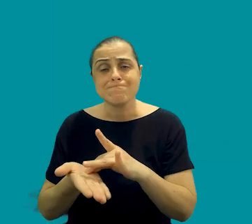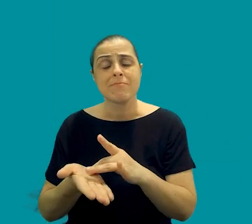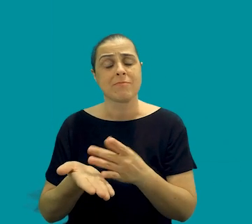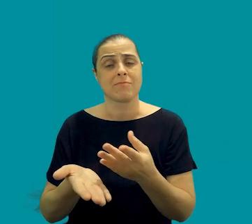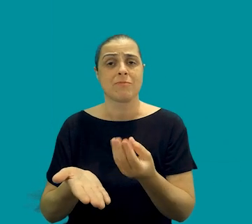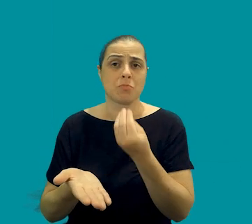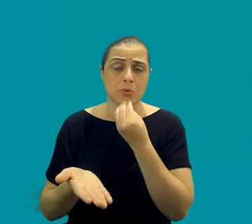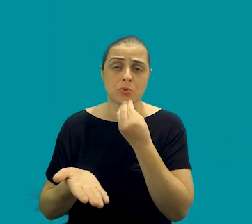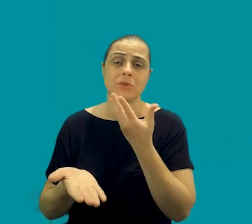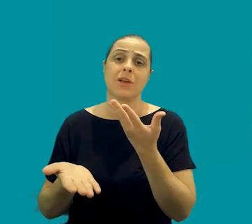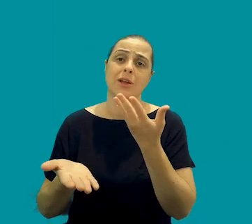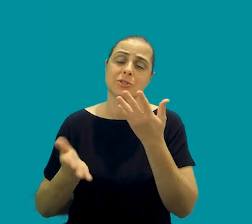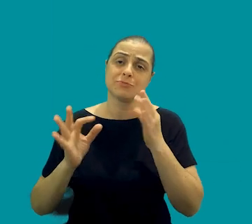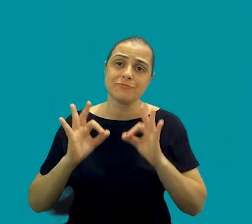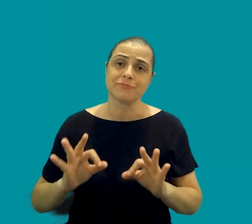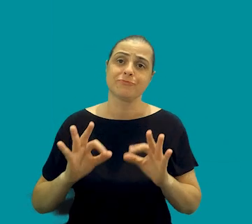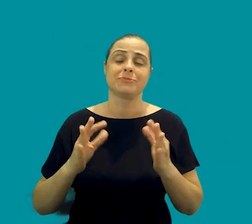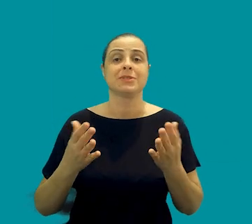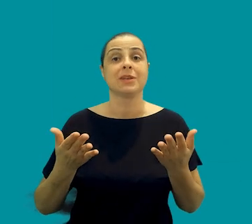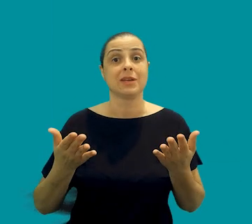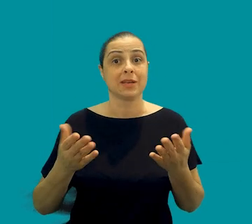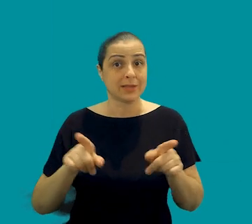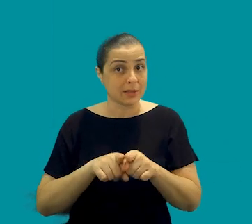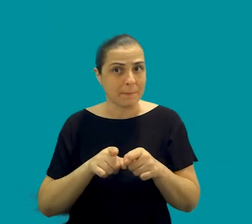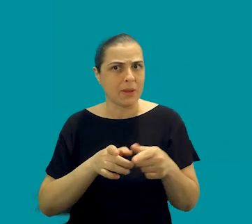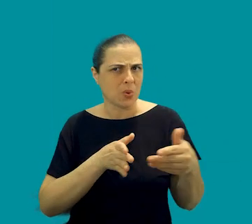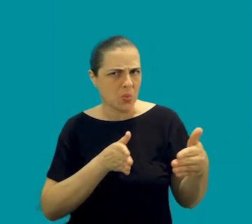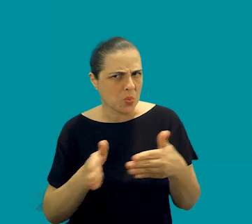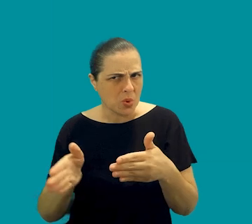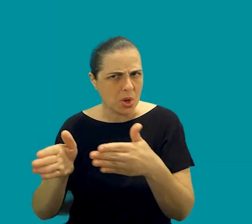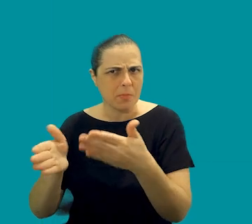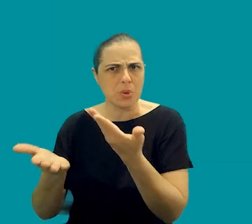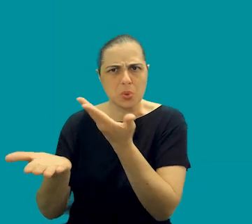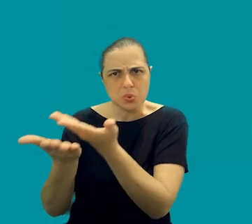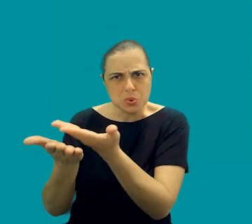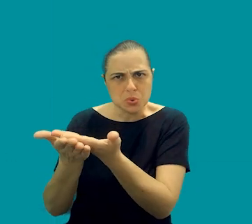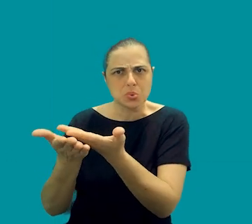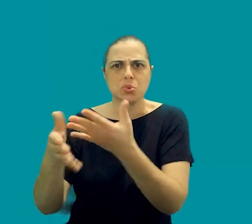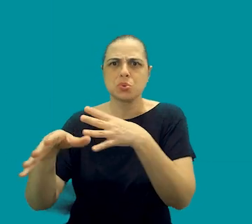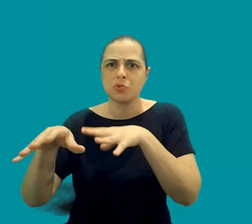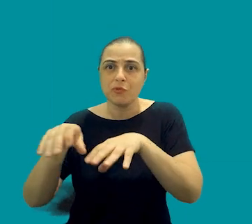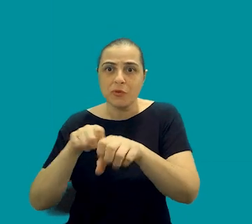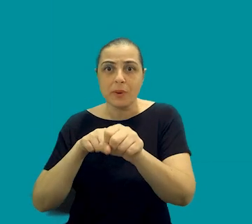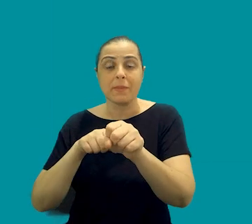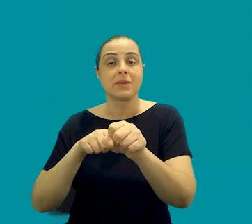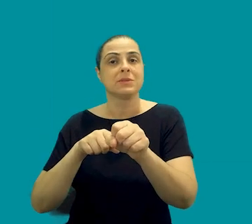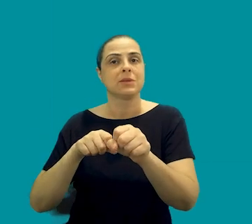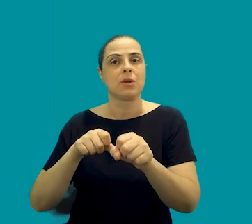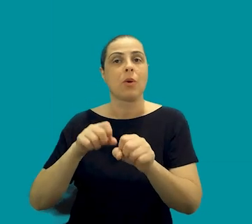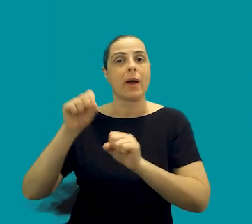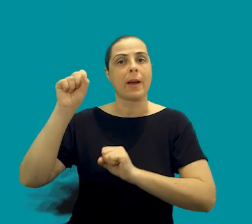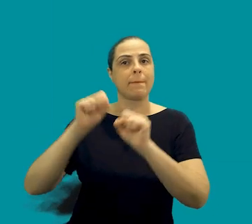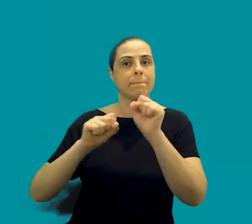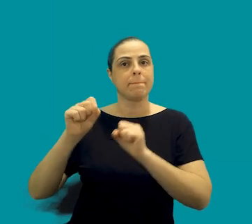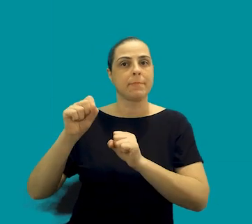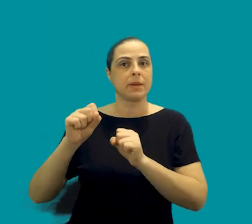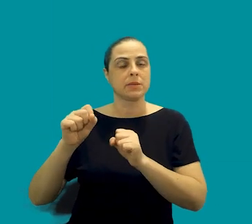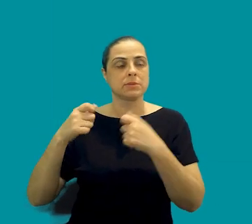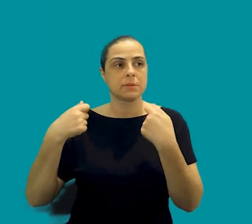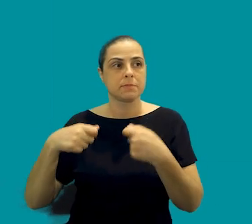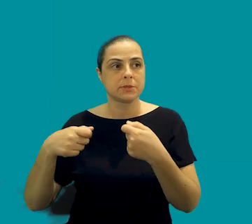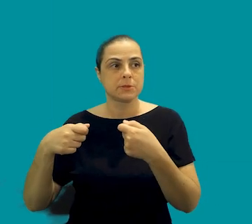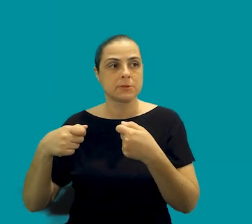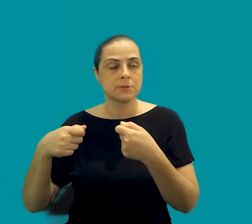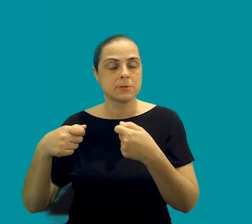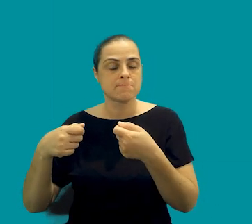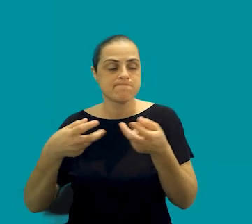jovens. E aí, quando a gente constrói também essa jornada formativa, a empresa tem muita participação para olhar o que eu preciso